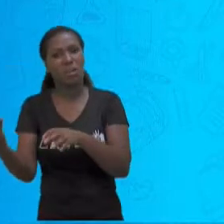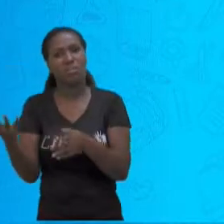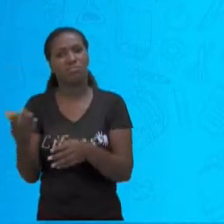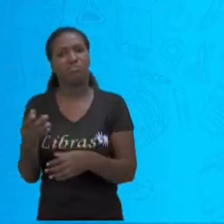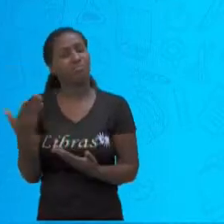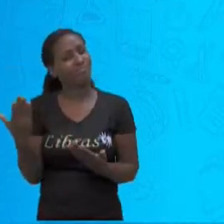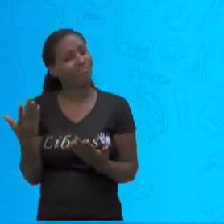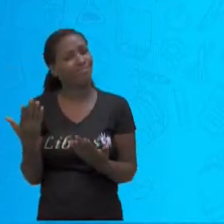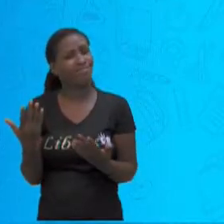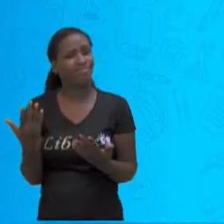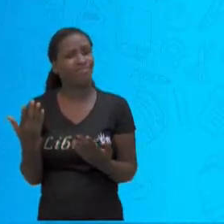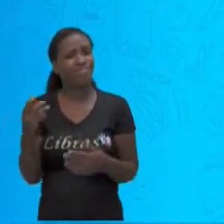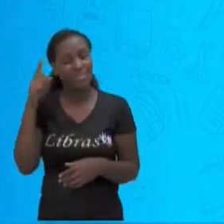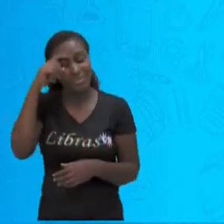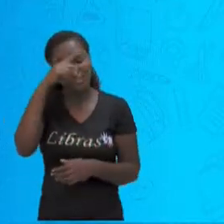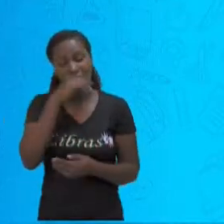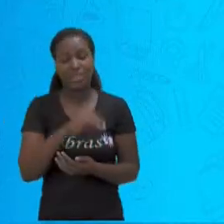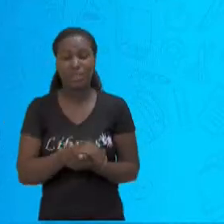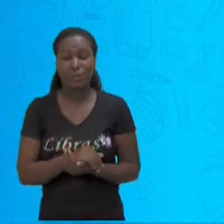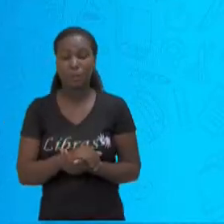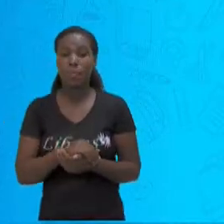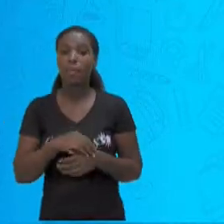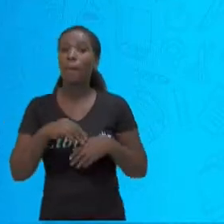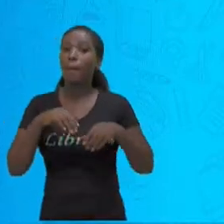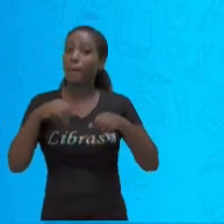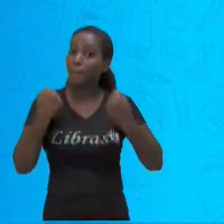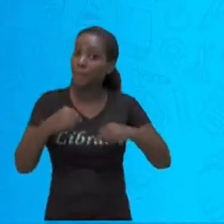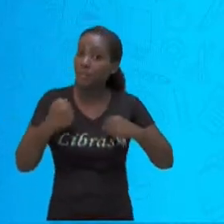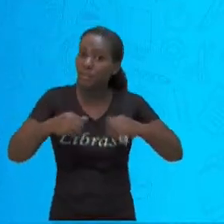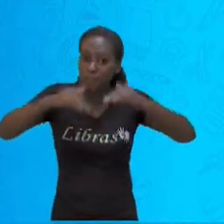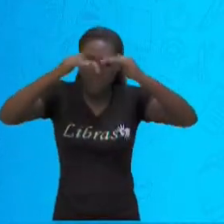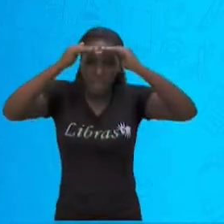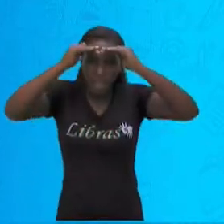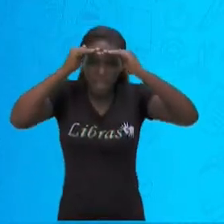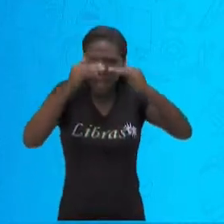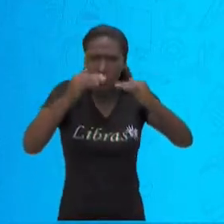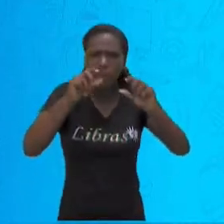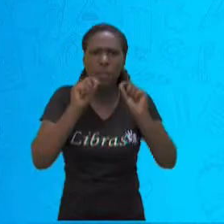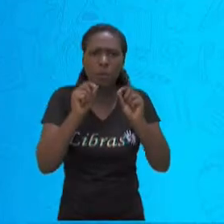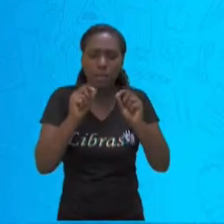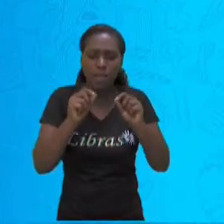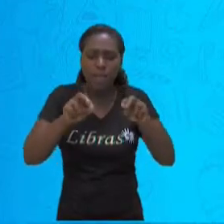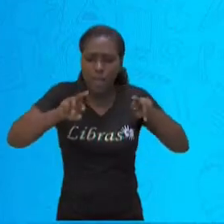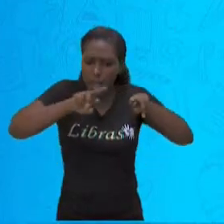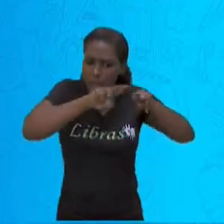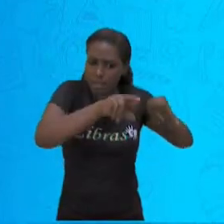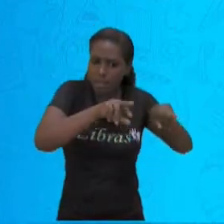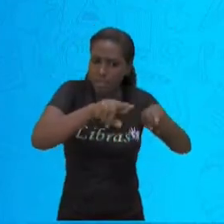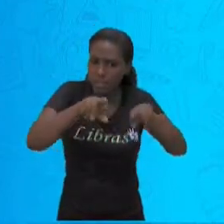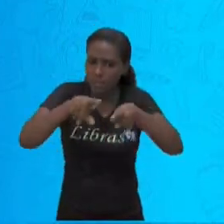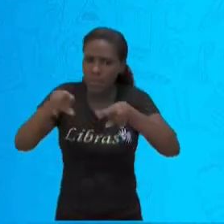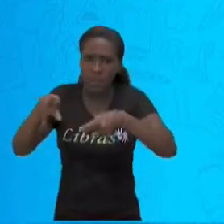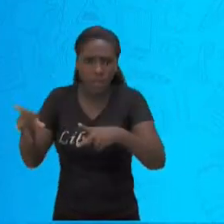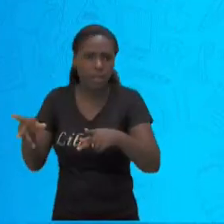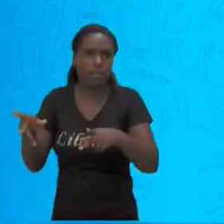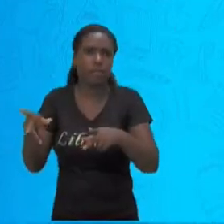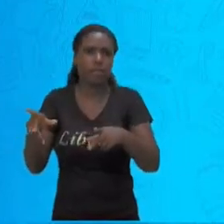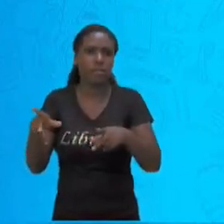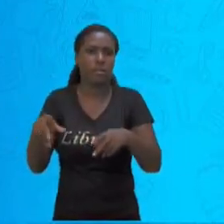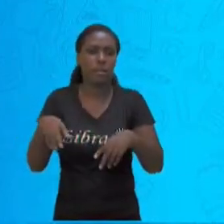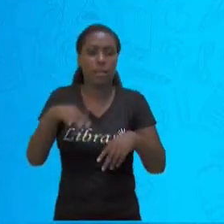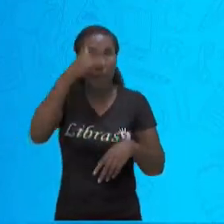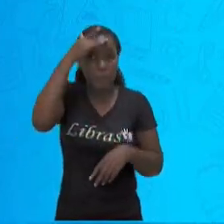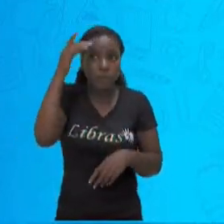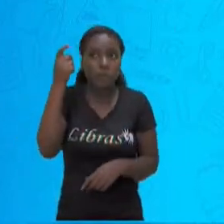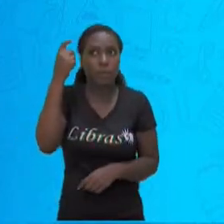Devemos respeitar a diferença, o que é diferente. A pessoa que pensa